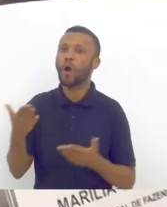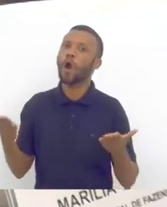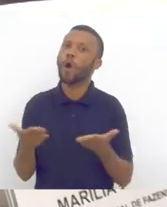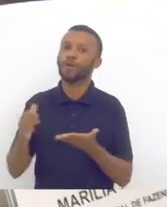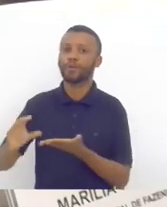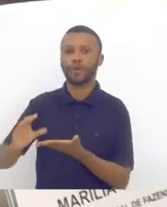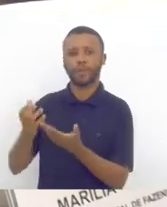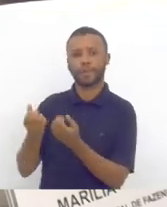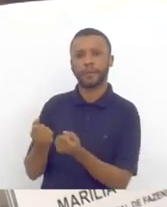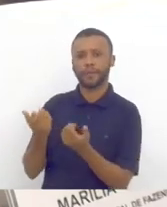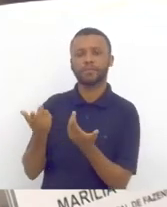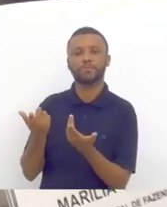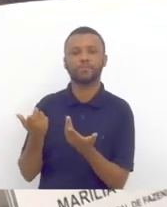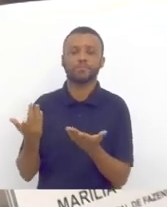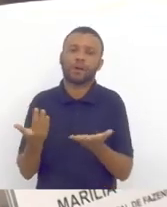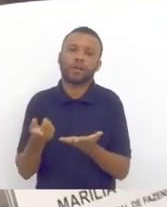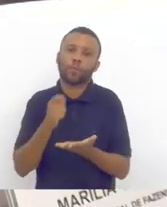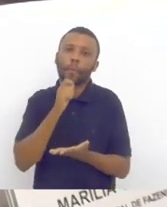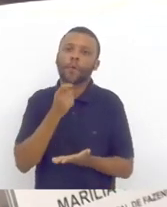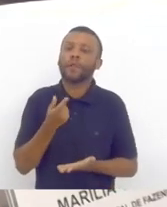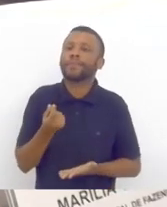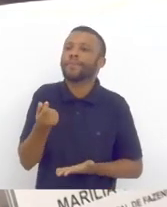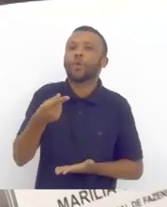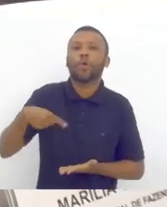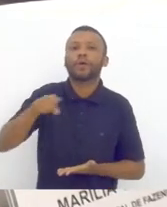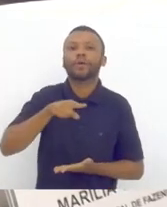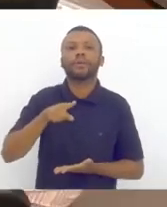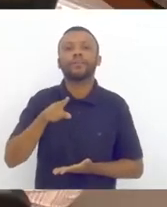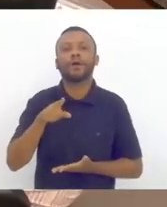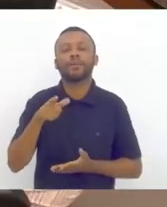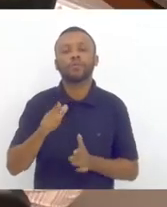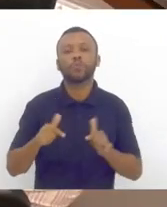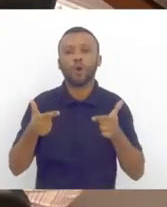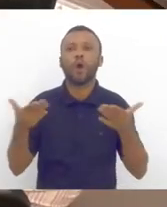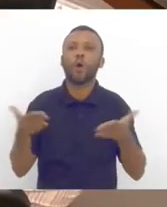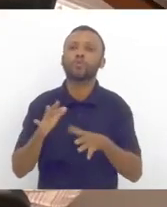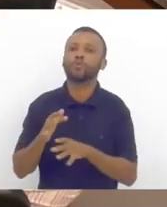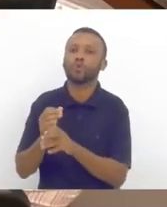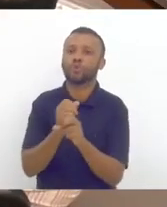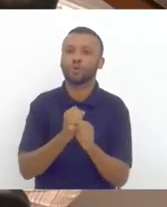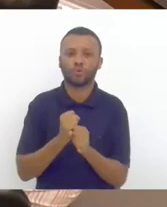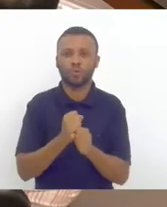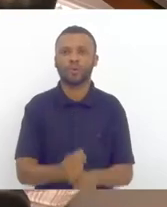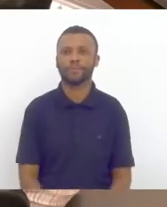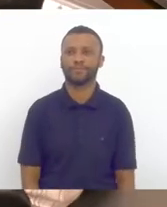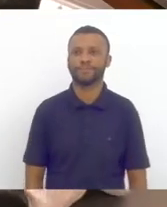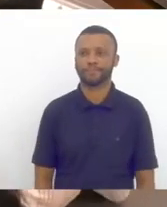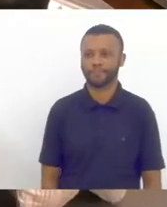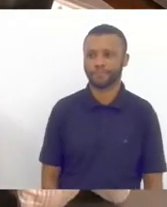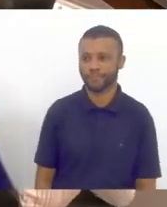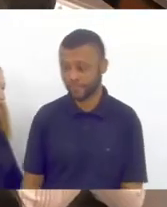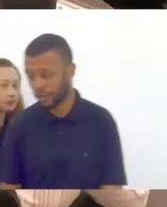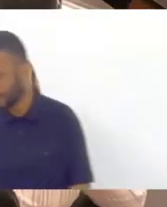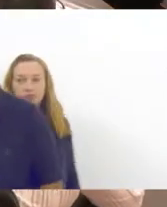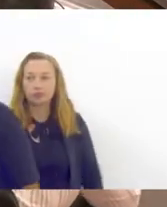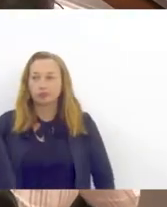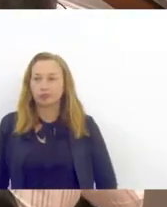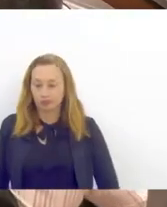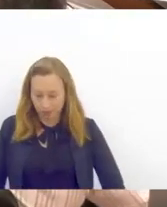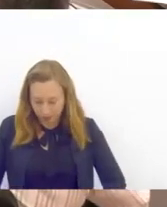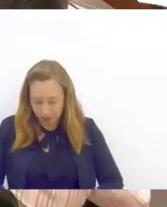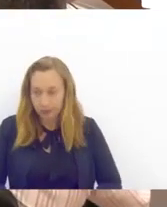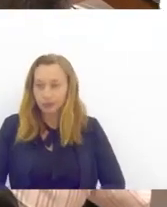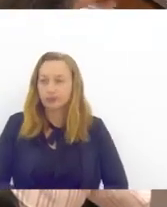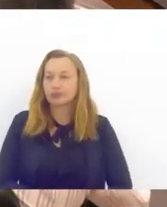seria o correto, né? Sem esse valor que faríamos jus. Perfeitamente. Tá? Eu só